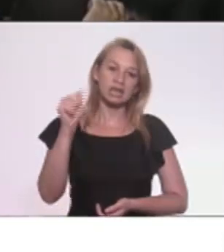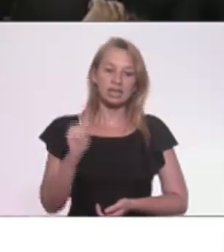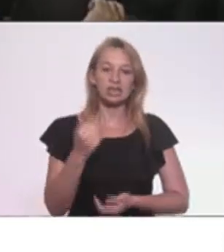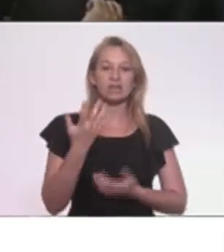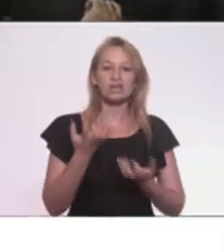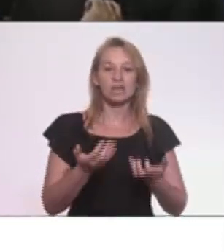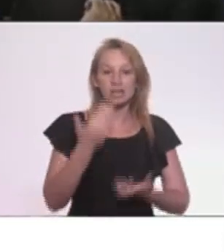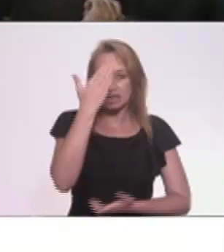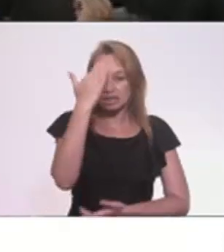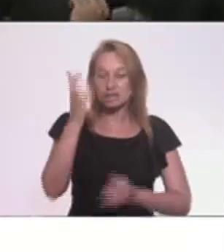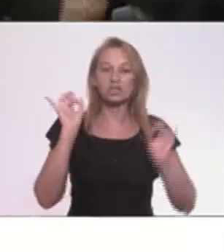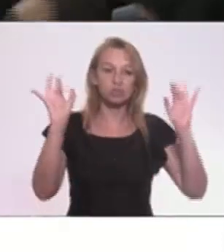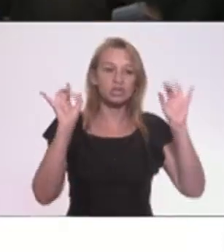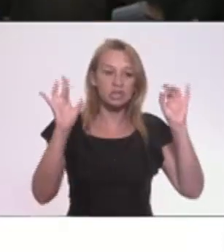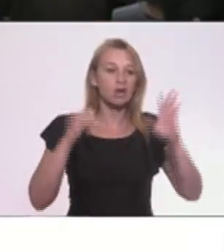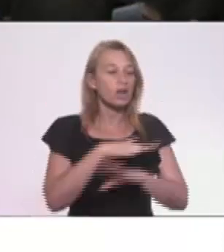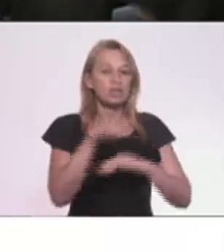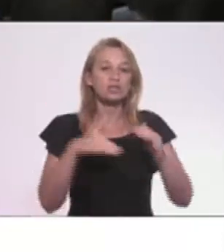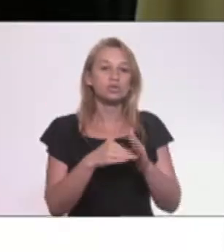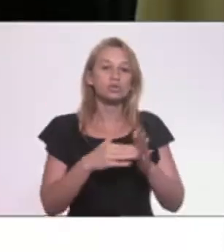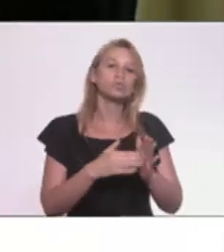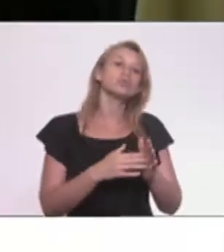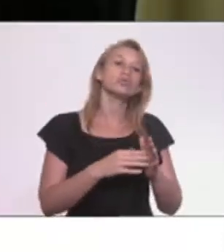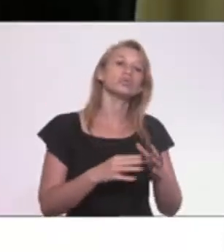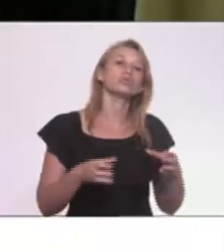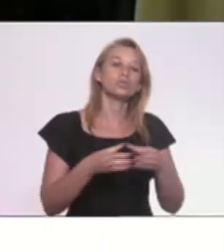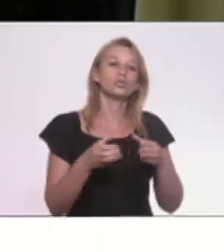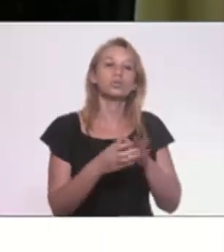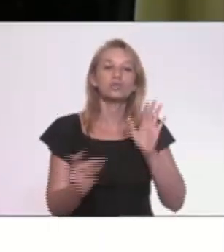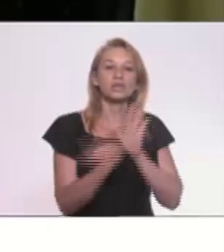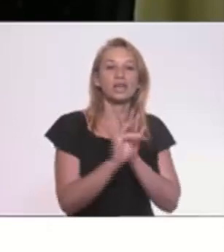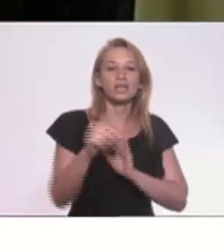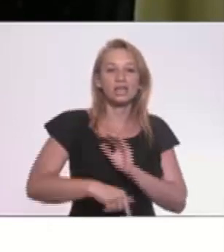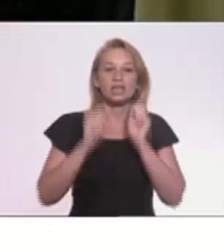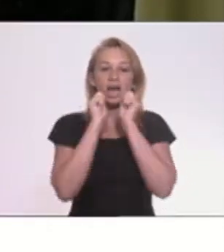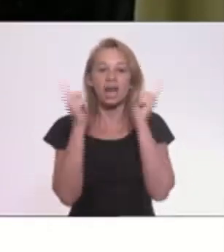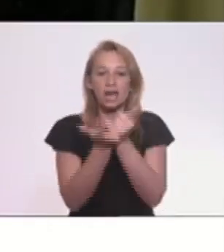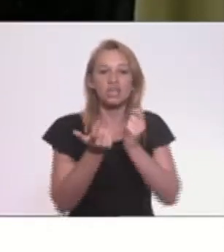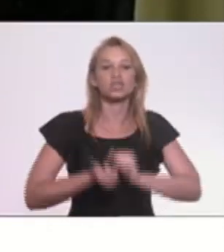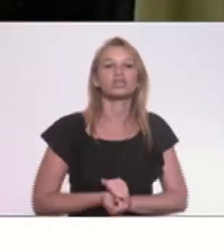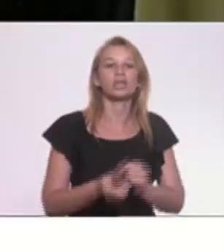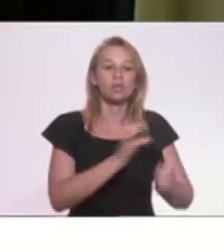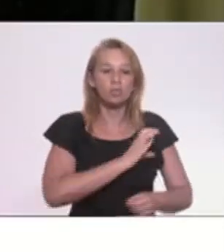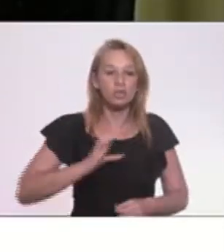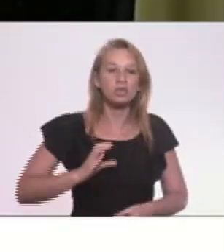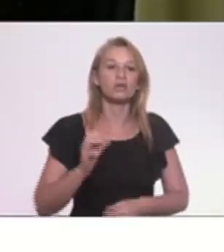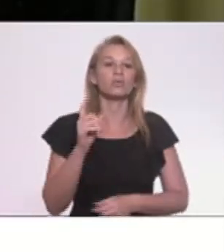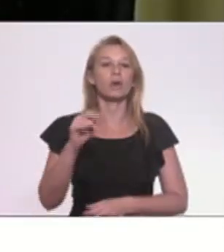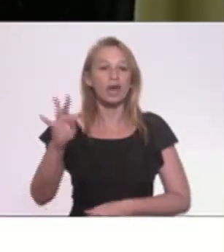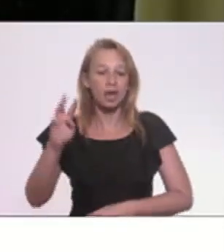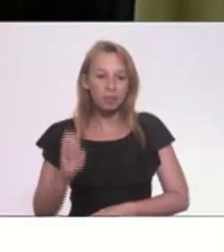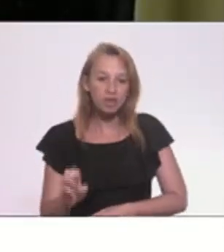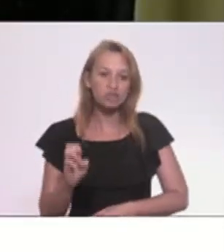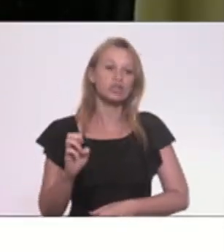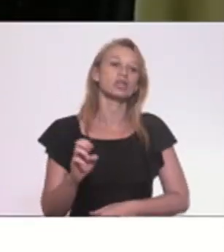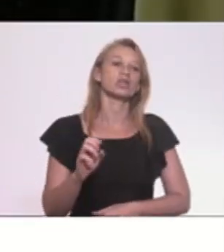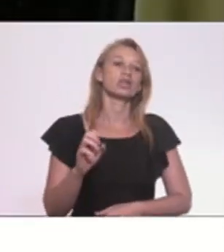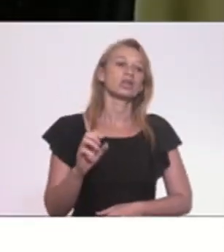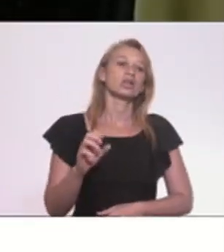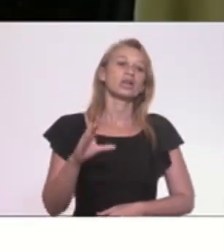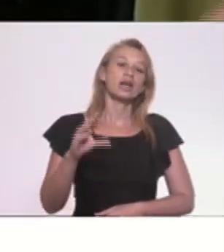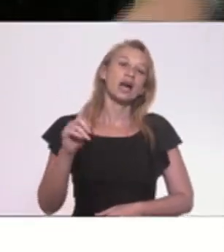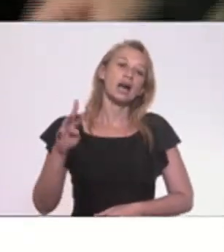agradecimento especial a toda a nossa equipe técnica aqui da LERJ, da comissão, o Herbert, o Sérgio Martins,